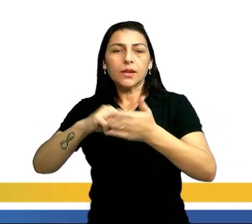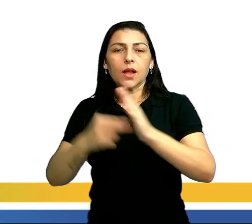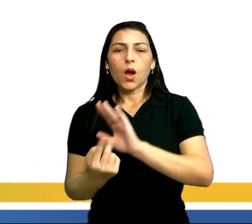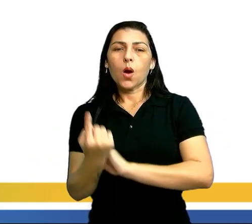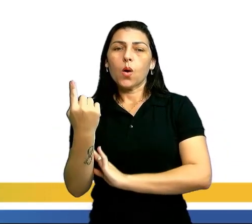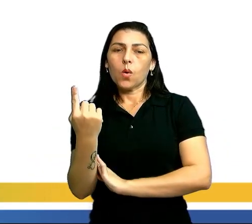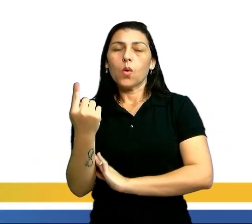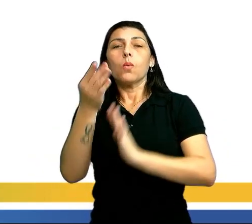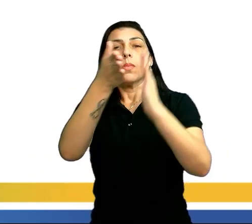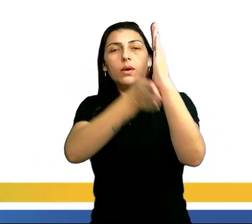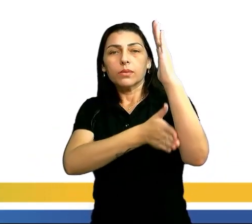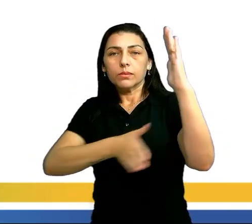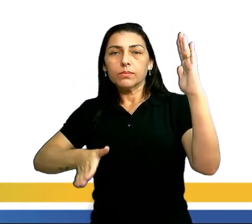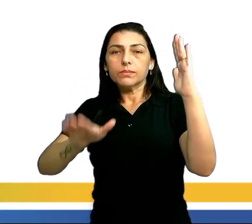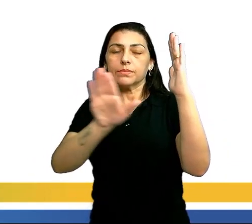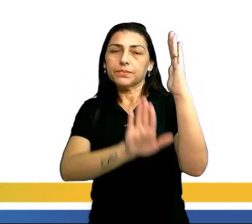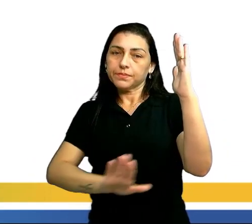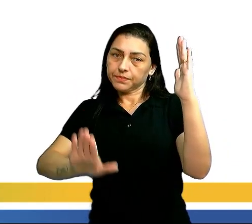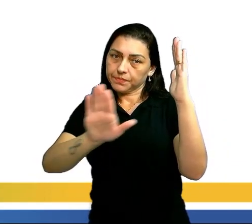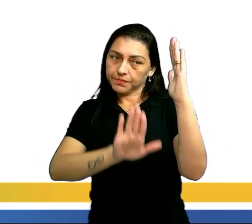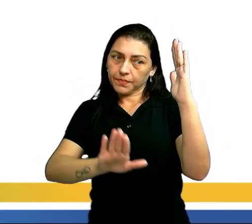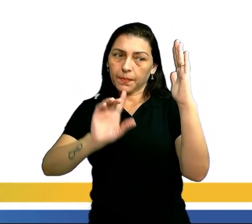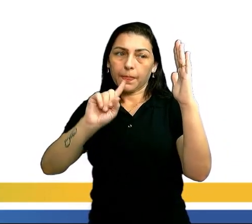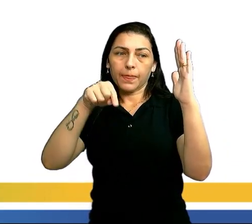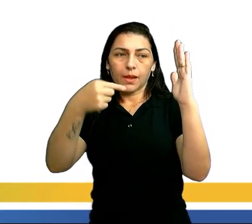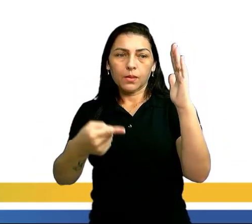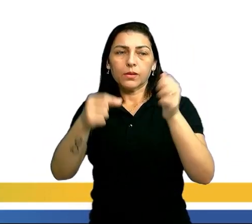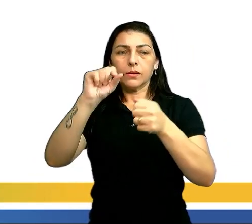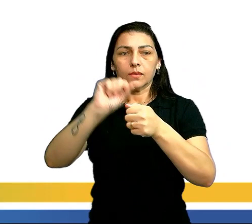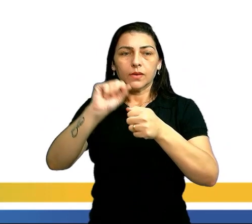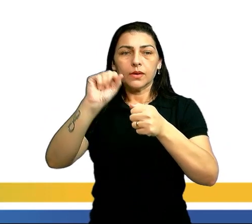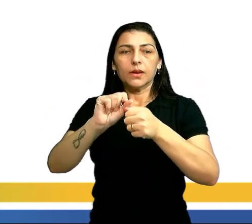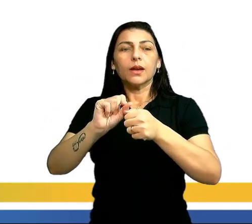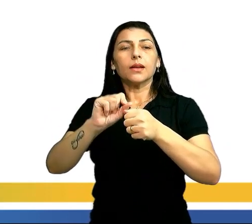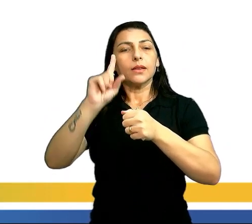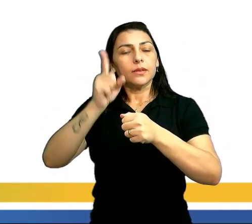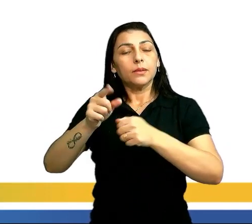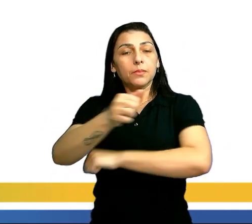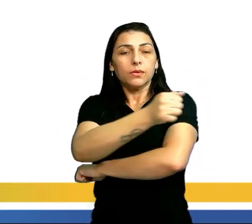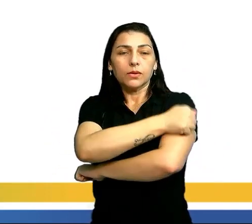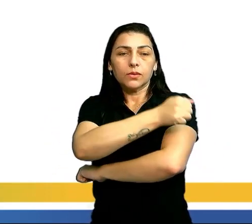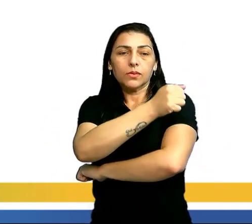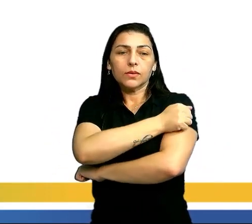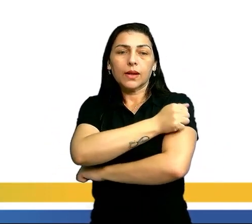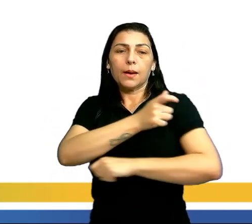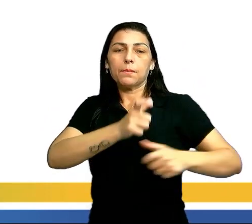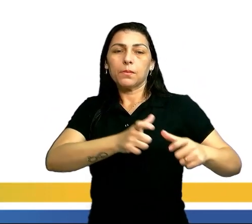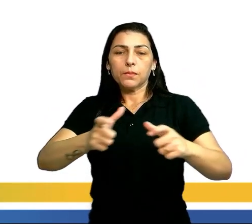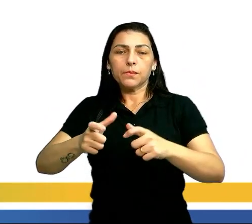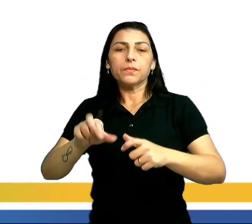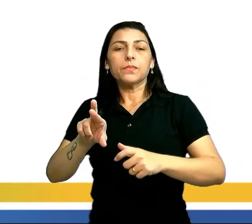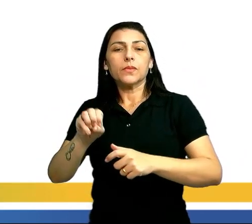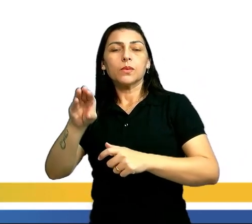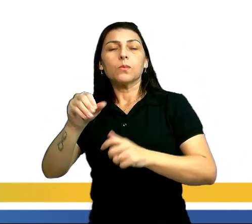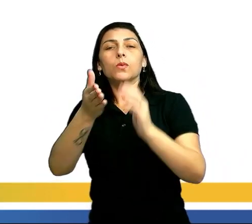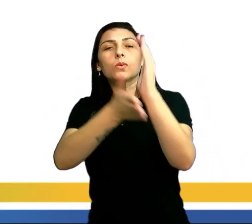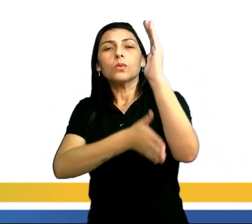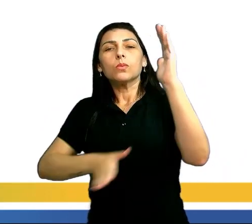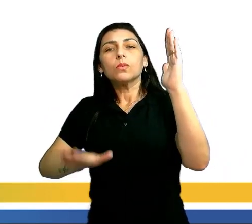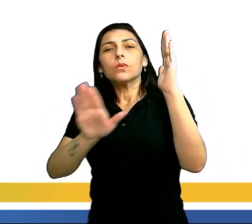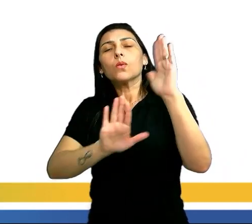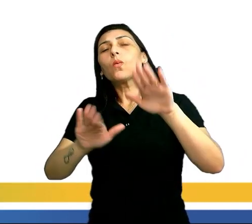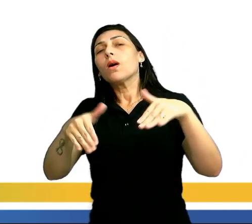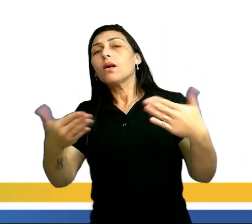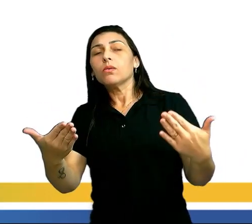uma unidade do plano cartesiano. Depois de realizar os comandos dados pelo aluno, a posição do robô no plano